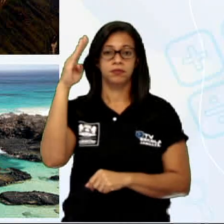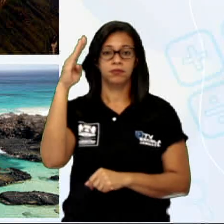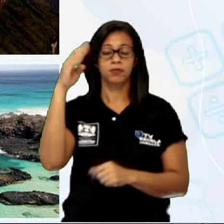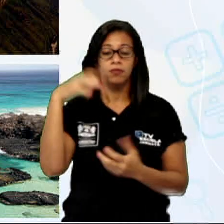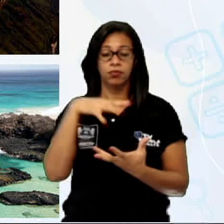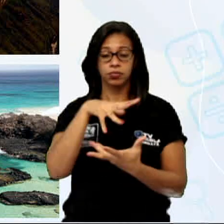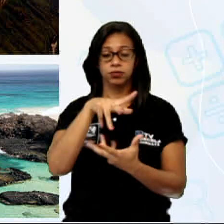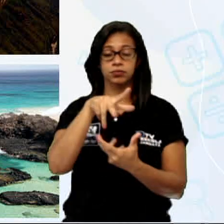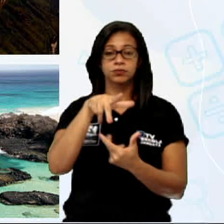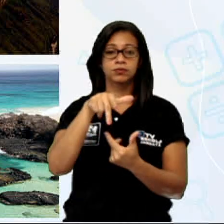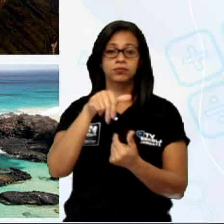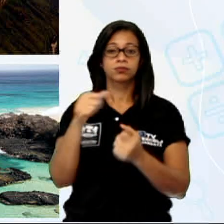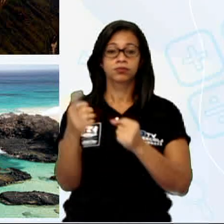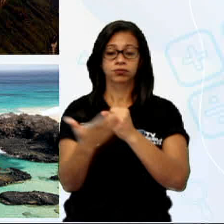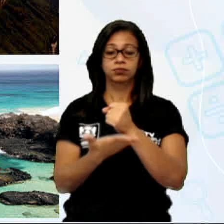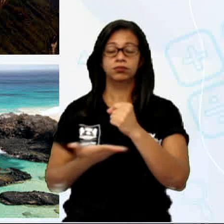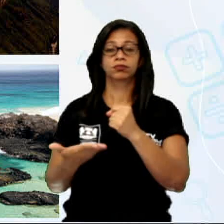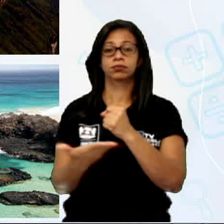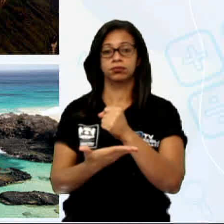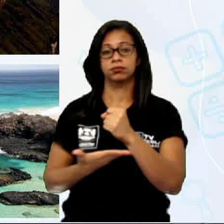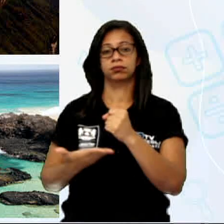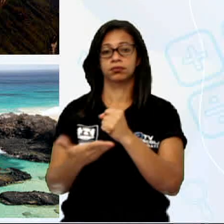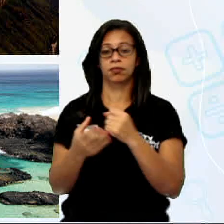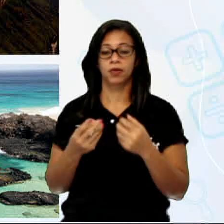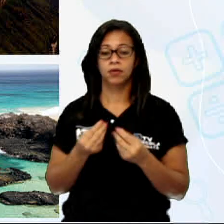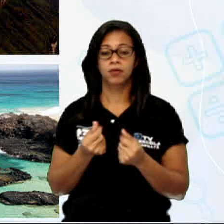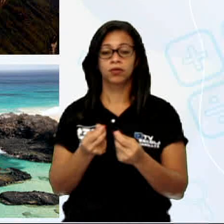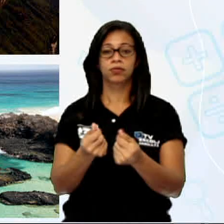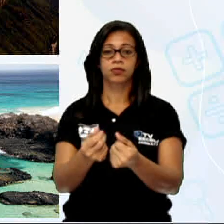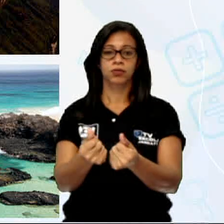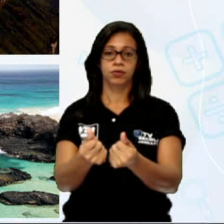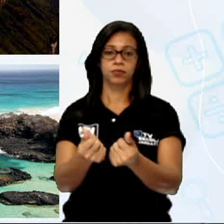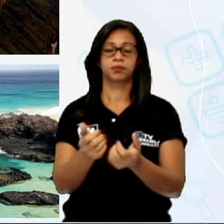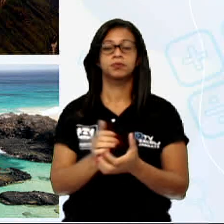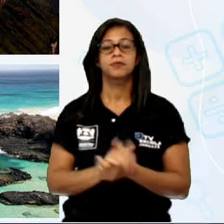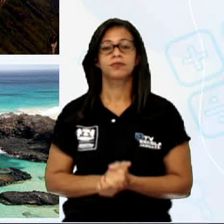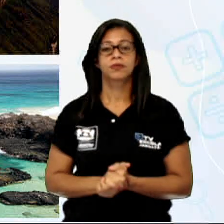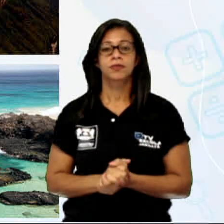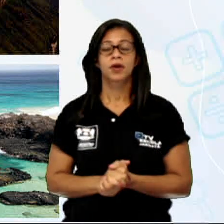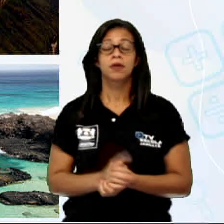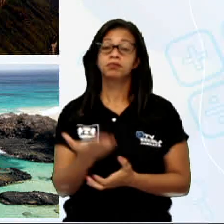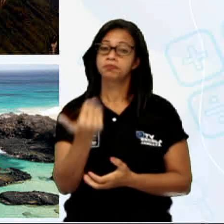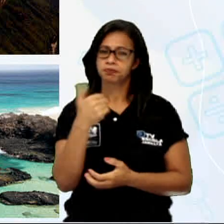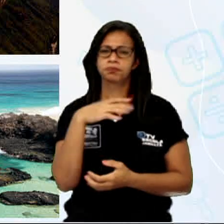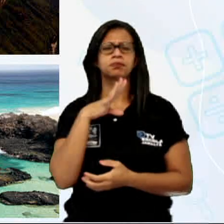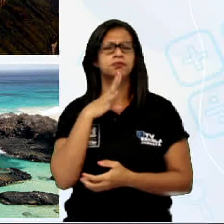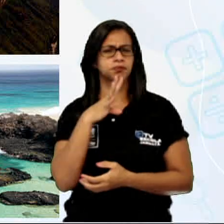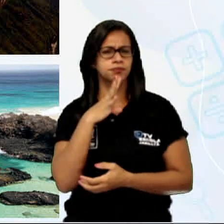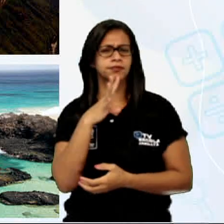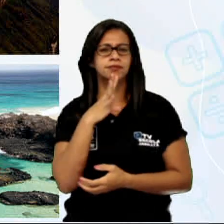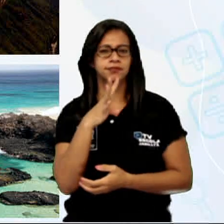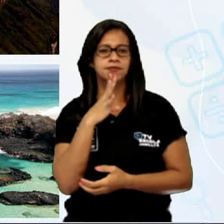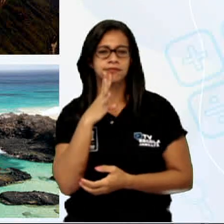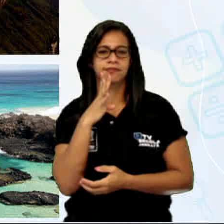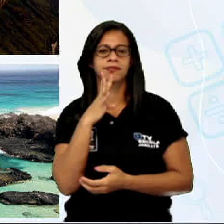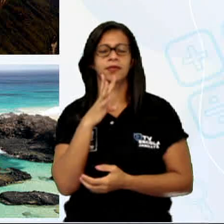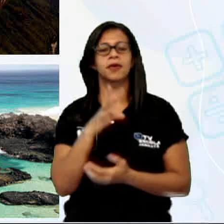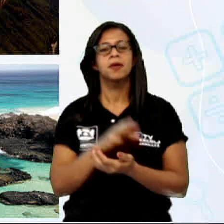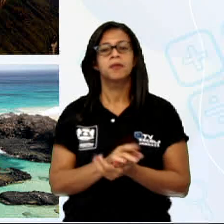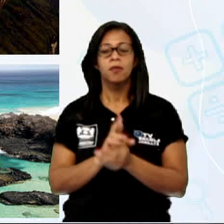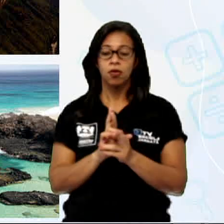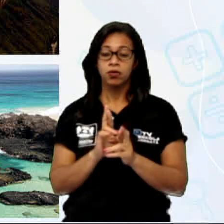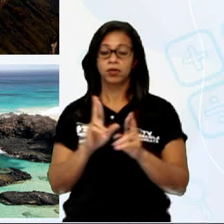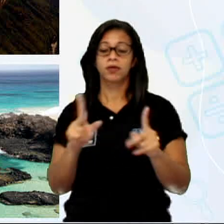a base dos solos. Vamos conhecer um pouco mais e diferenciar cada tipo de